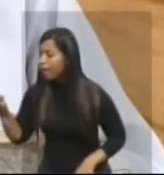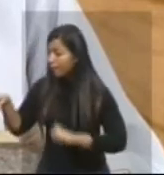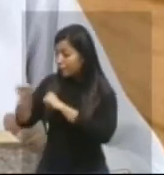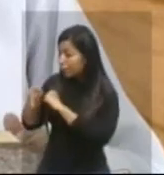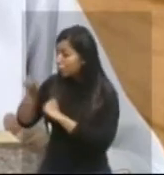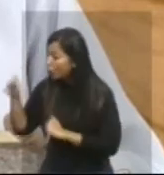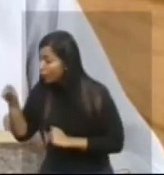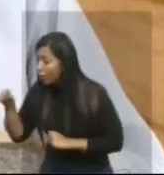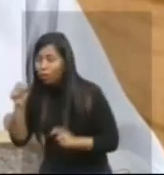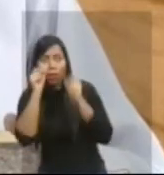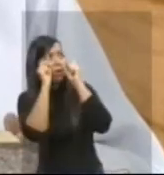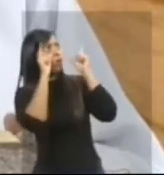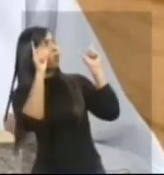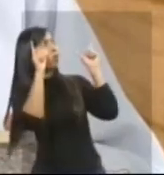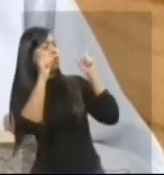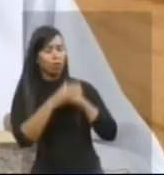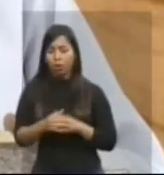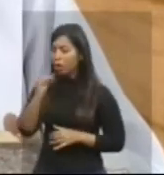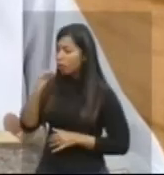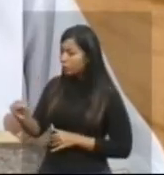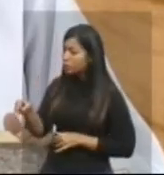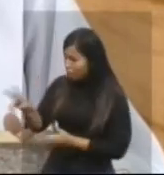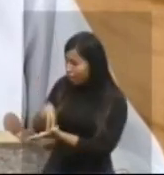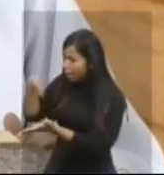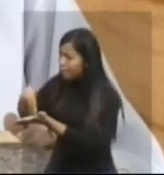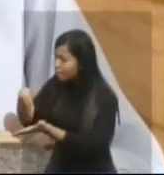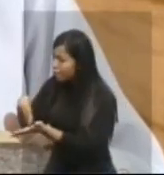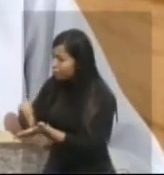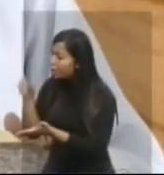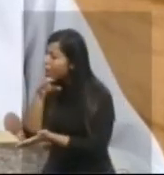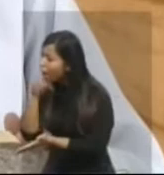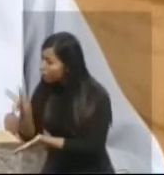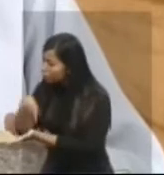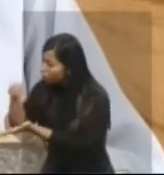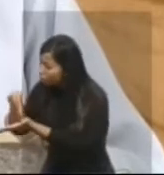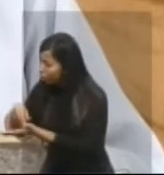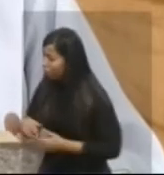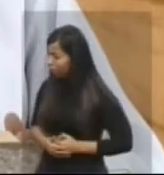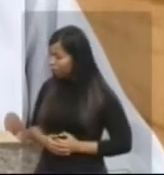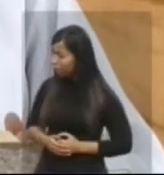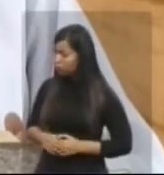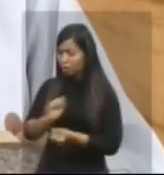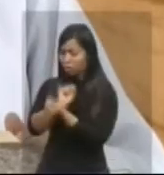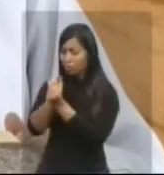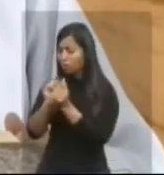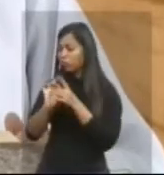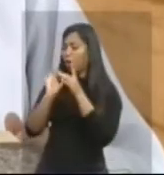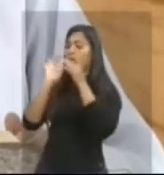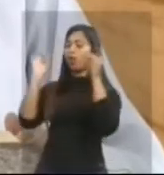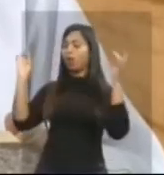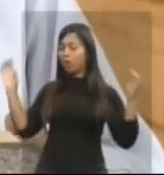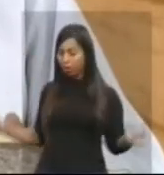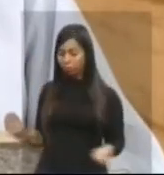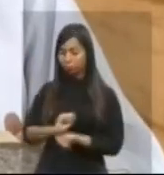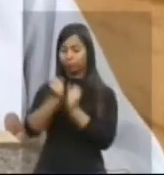Pedro, acordou-o e disse: "Levanta-te depressa." As correntes caíram-lhe